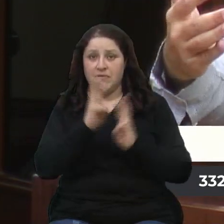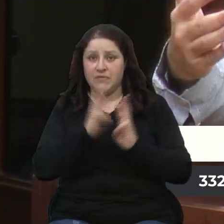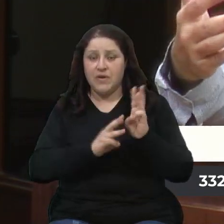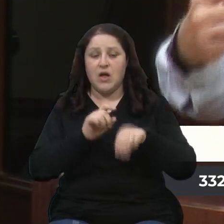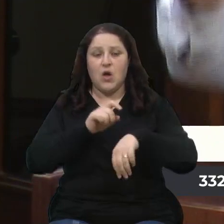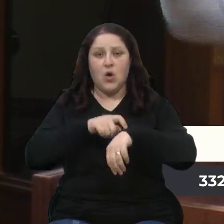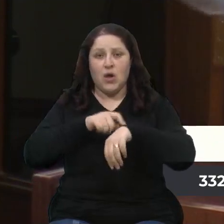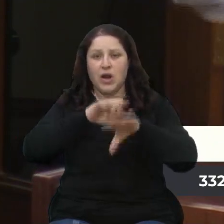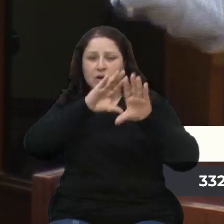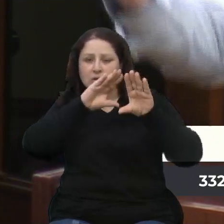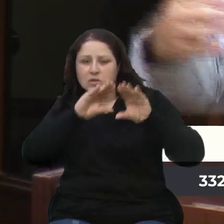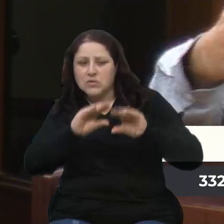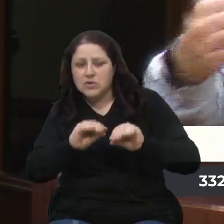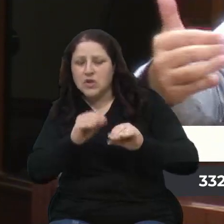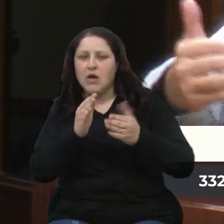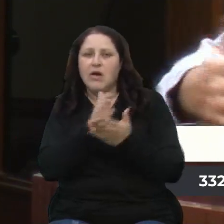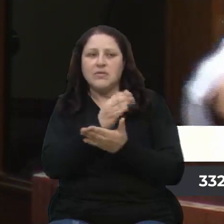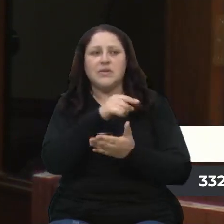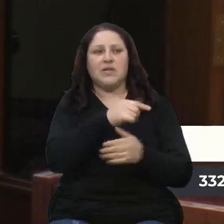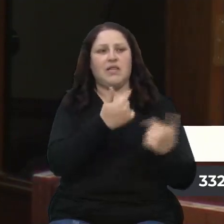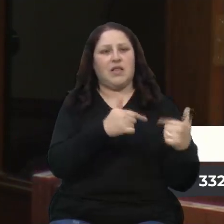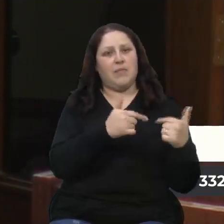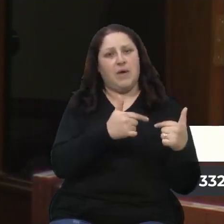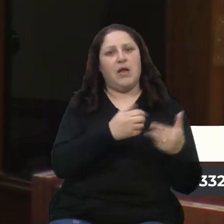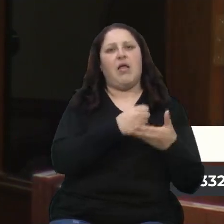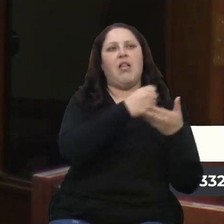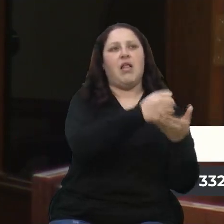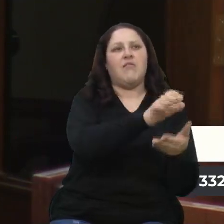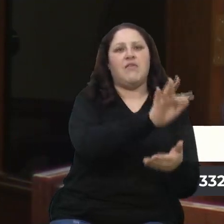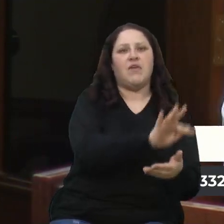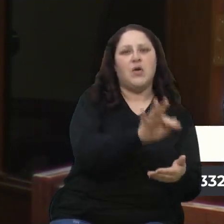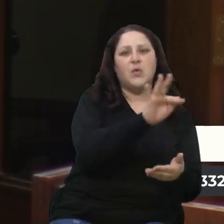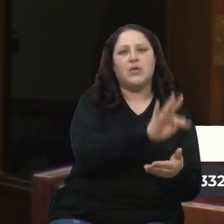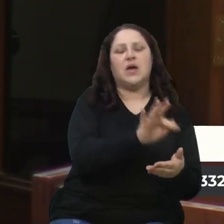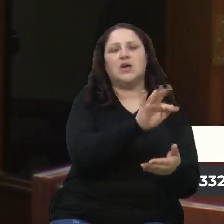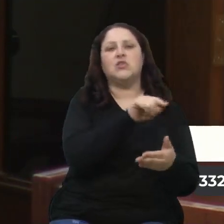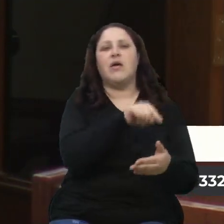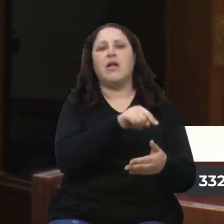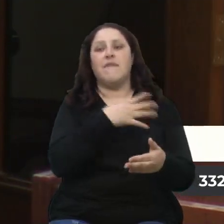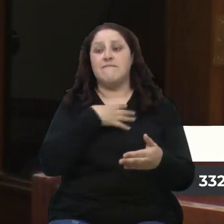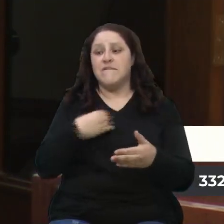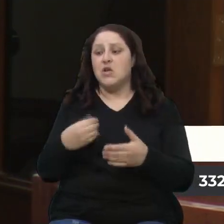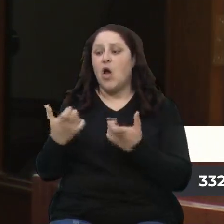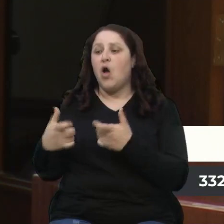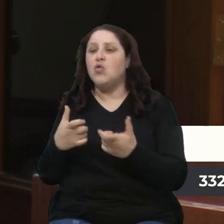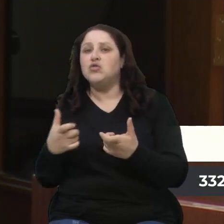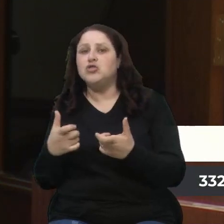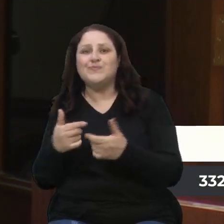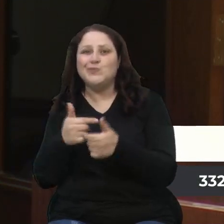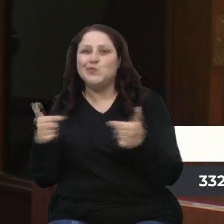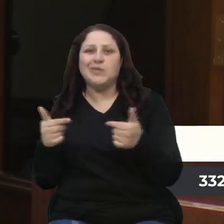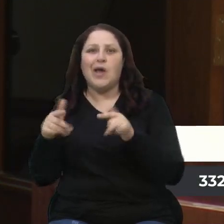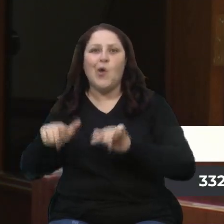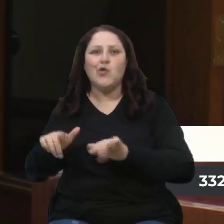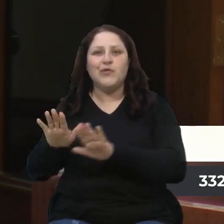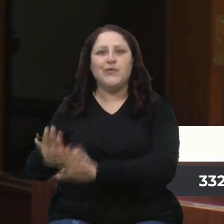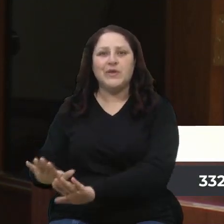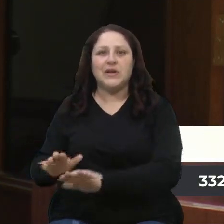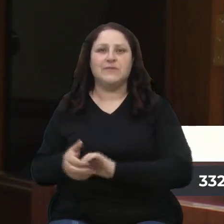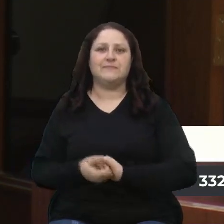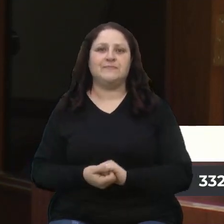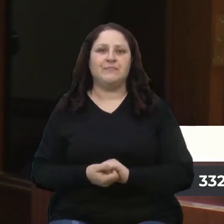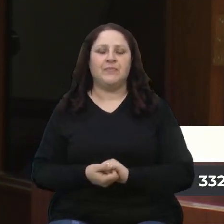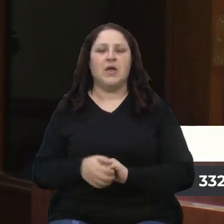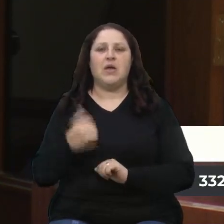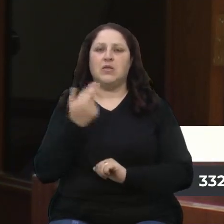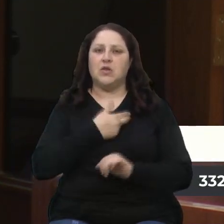horário, às vezes levando para a faculdade e tal, e que não tem onde deixar a criança. Nós elaboramos um projeto